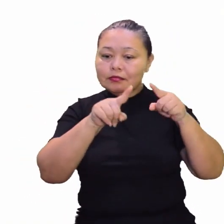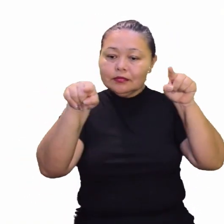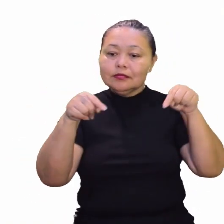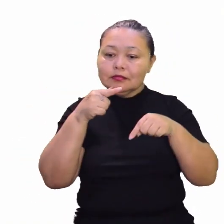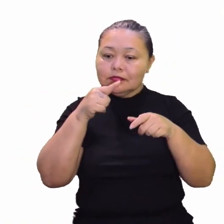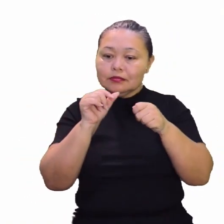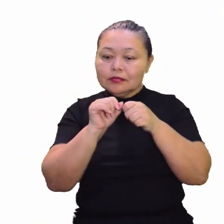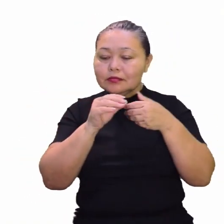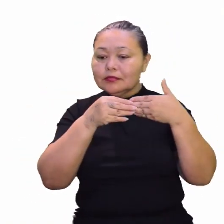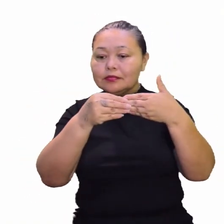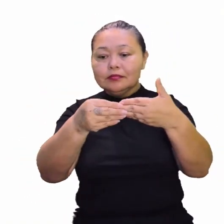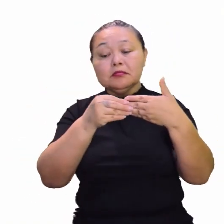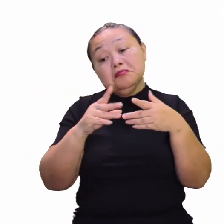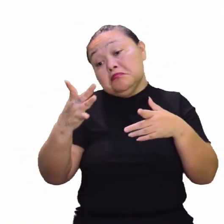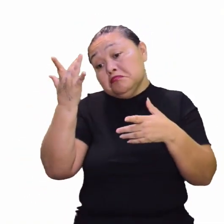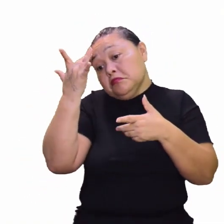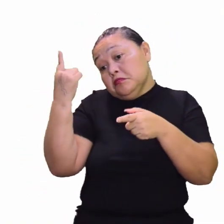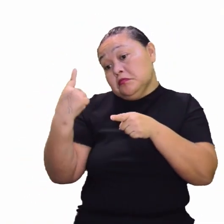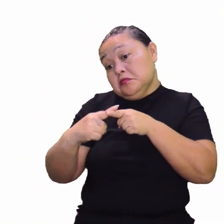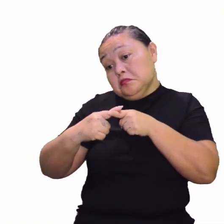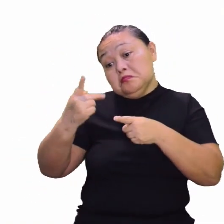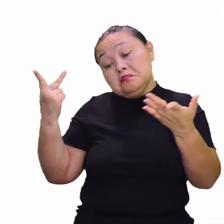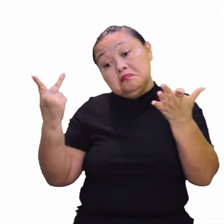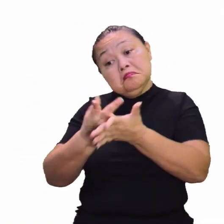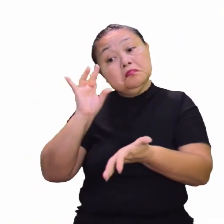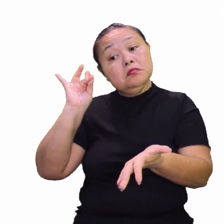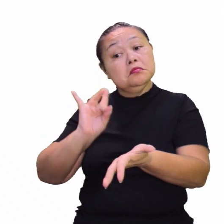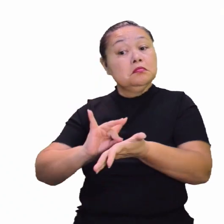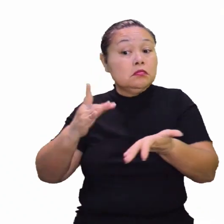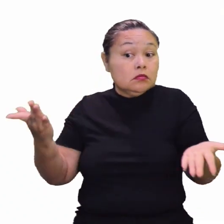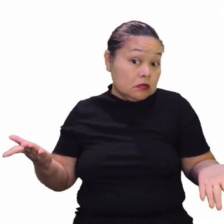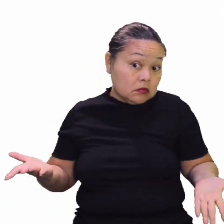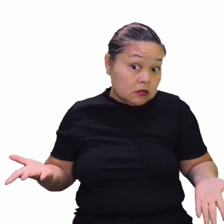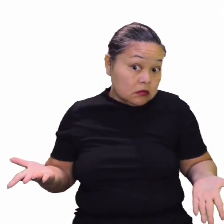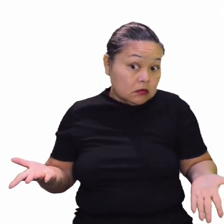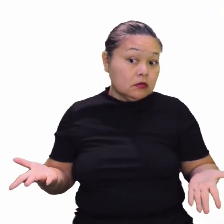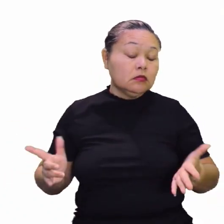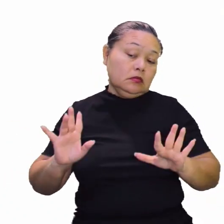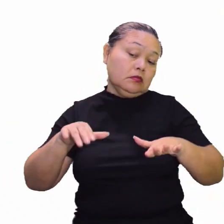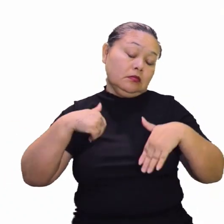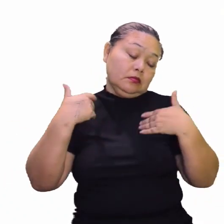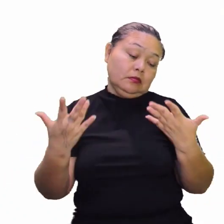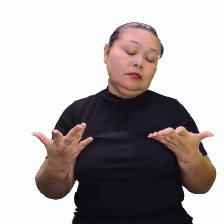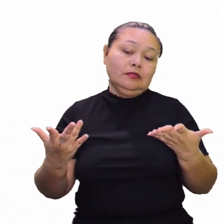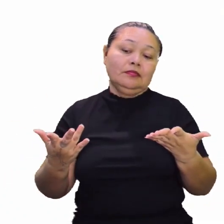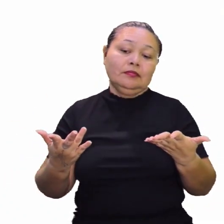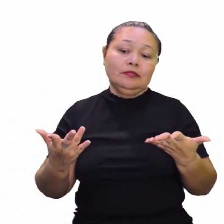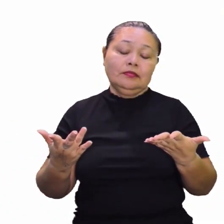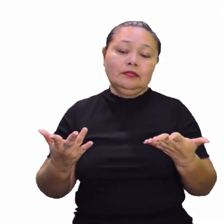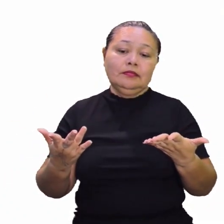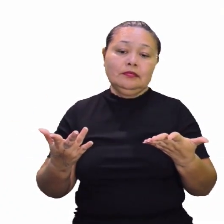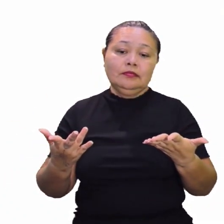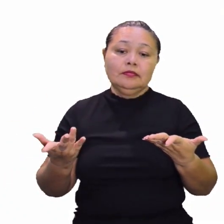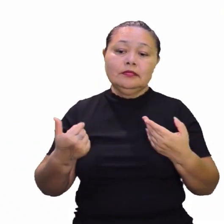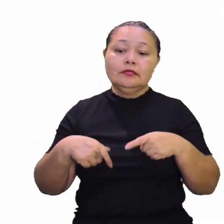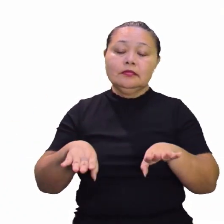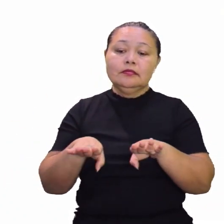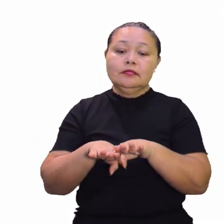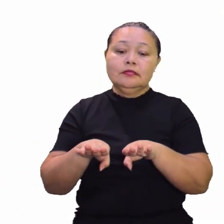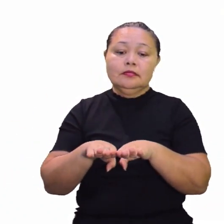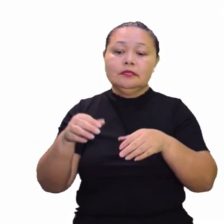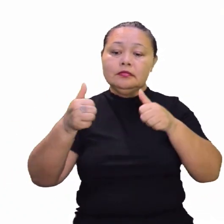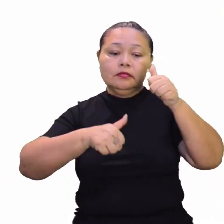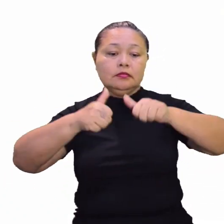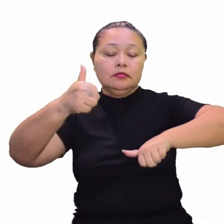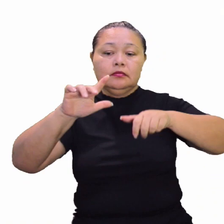hidrovias. A gente só não sabe o porquê que não acontece a contento. Aí são outros 500, né, Rogério? E também, se a